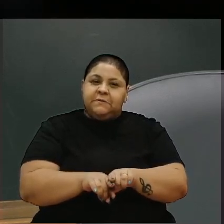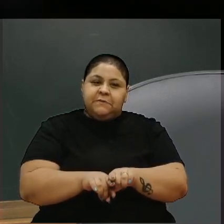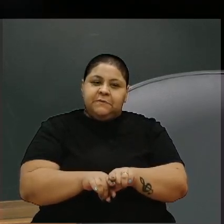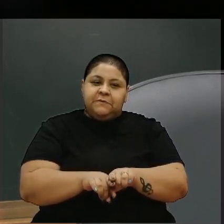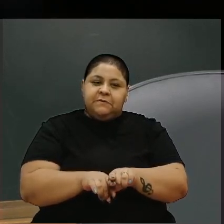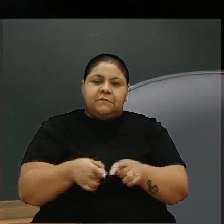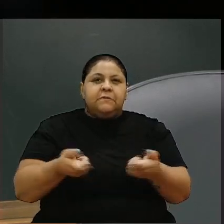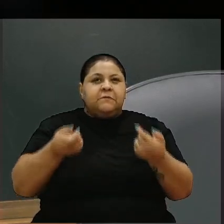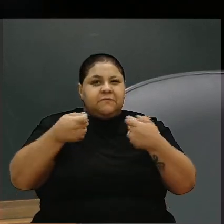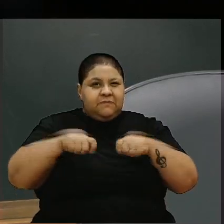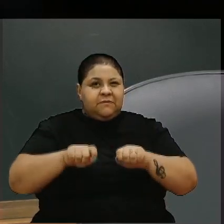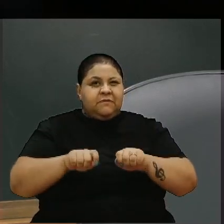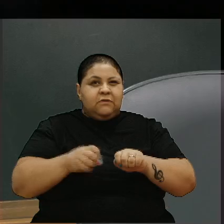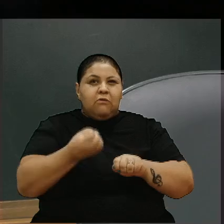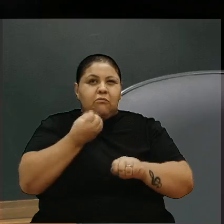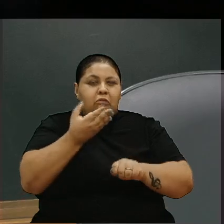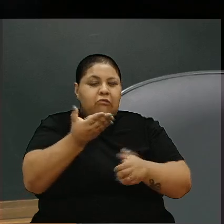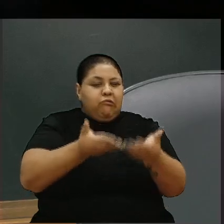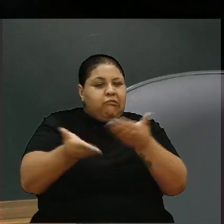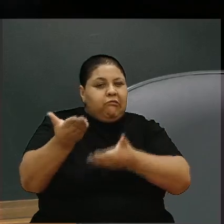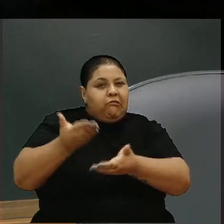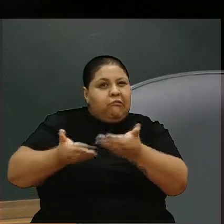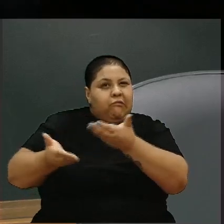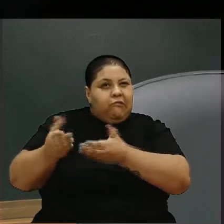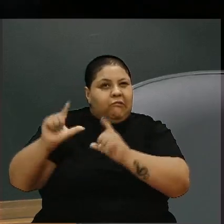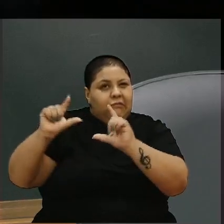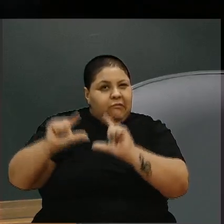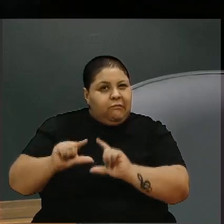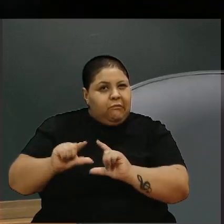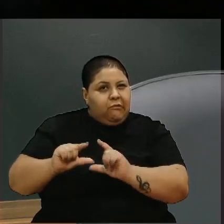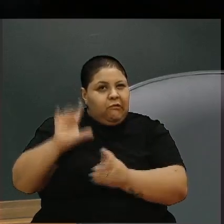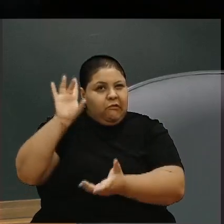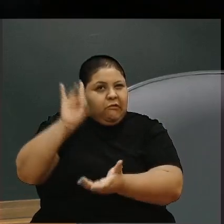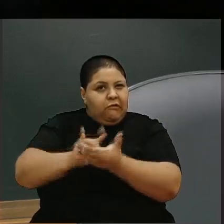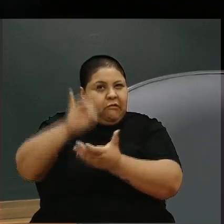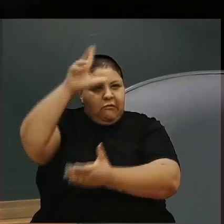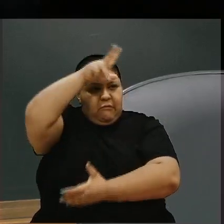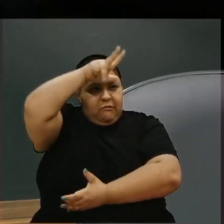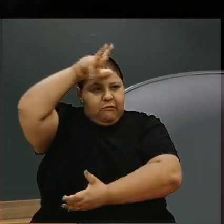nós precisaríamos ter um pouco mais de gestão e um pouco mais de firmeza. O prefeito